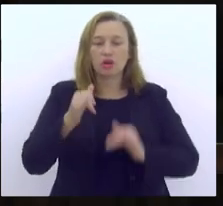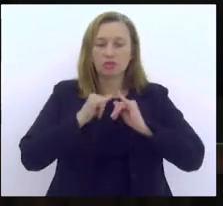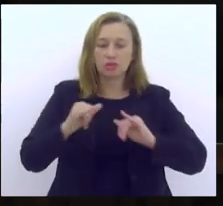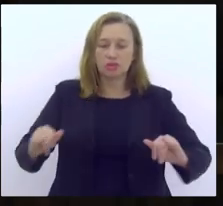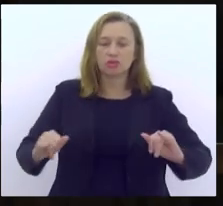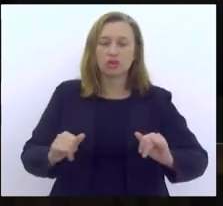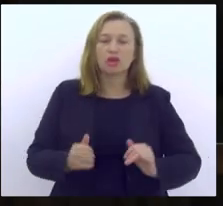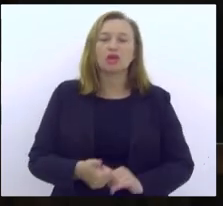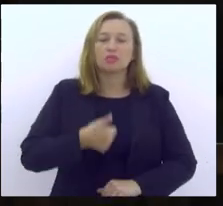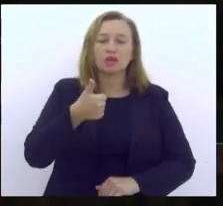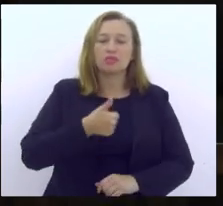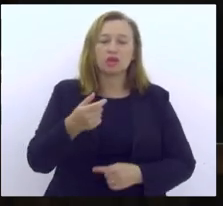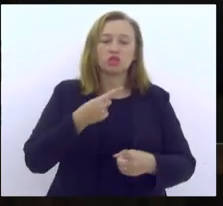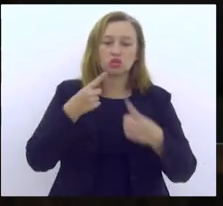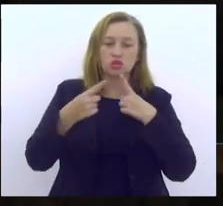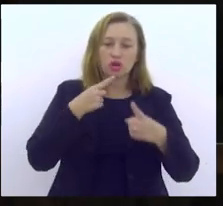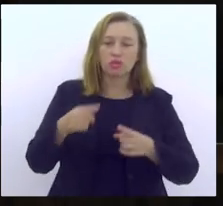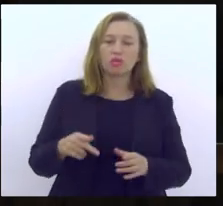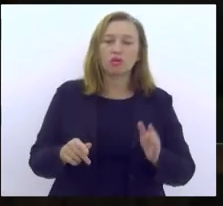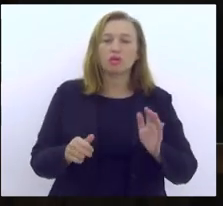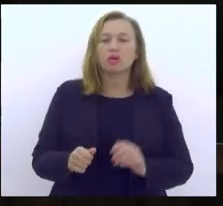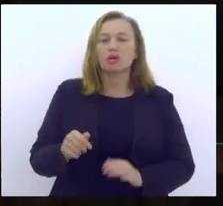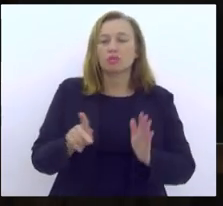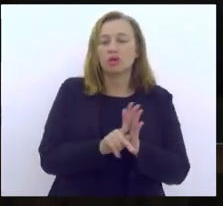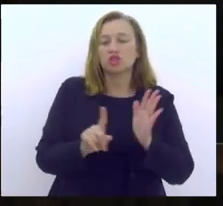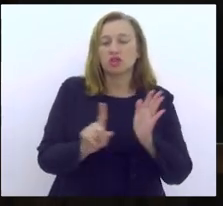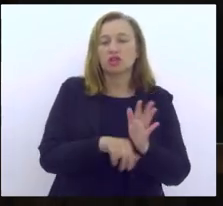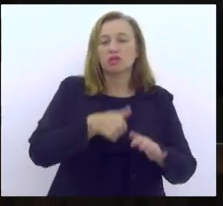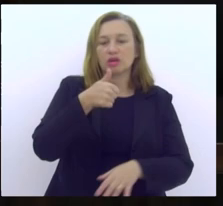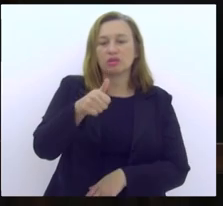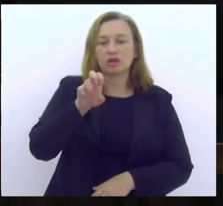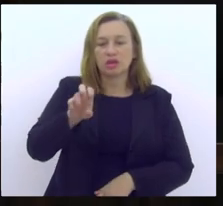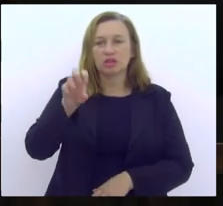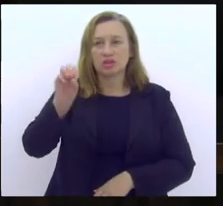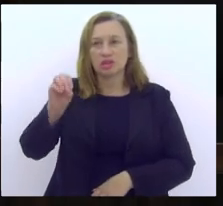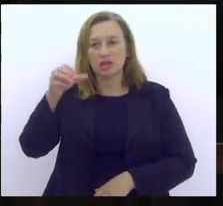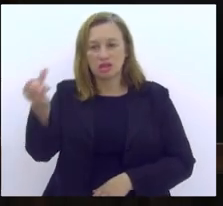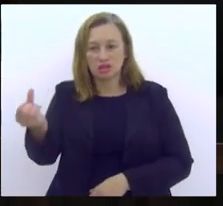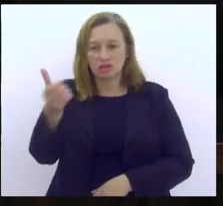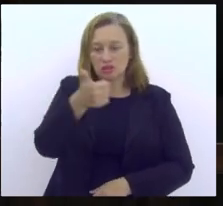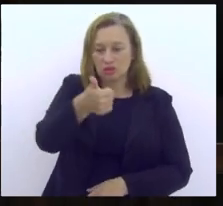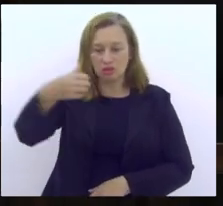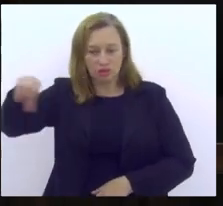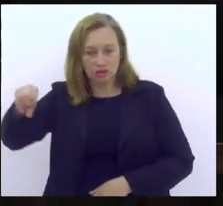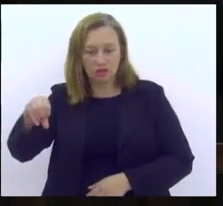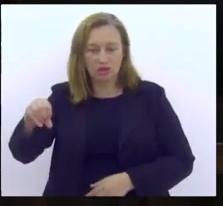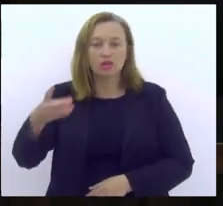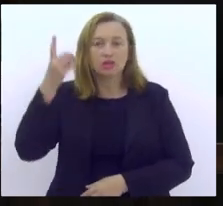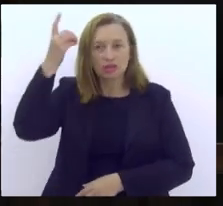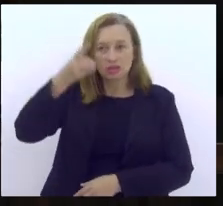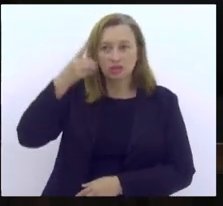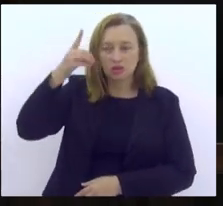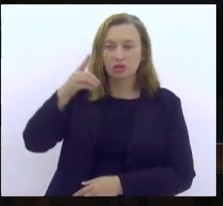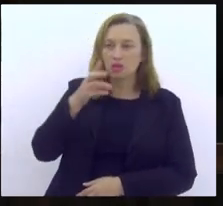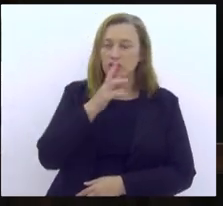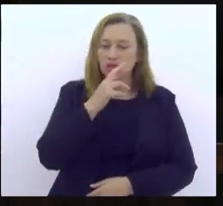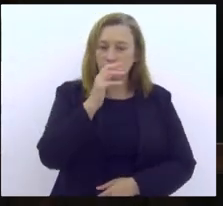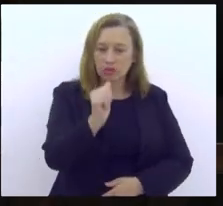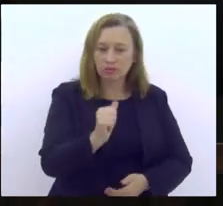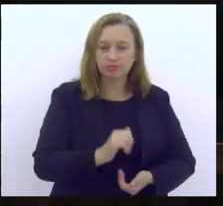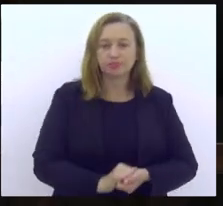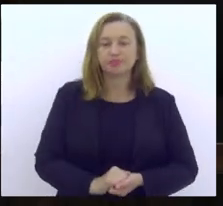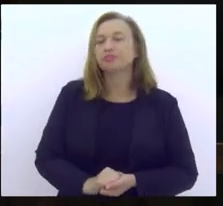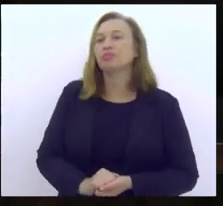em tramitação ordinária, em primeira discussão, projeto de lei número 1506/2019, de autoria do deputado Rodrigo Amorim,